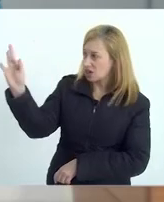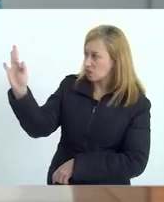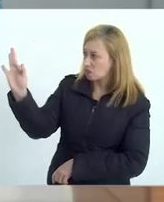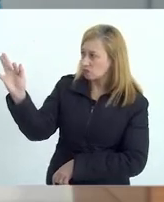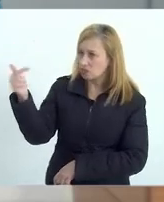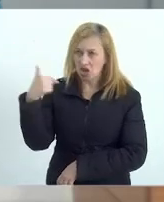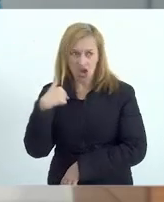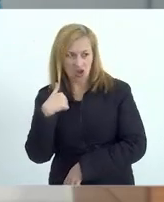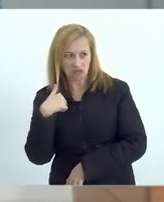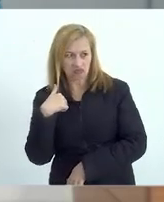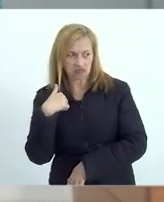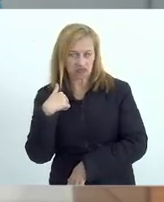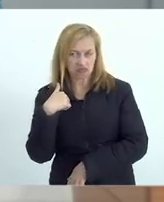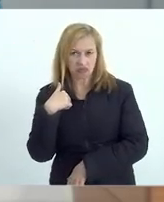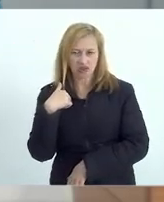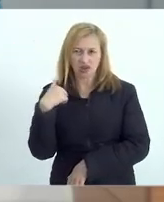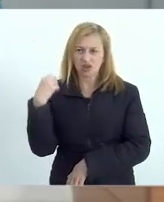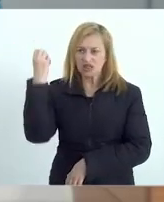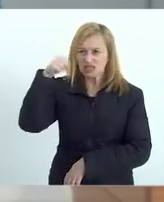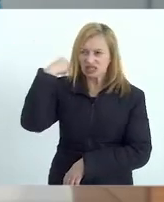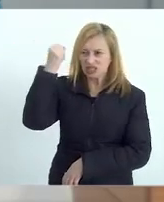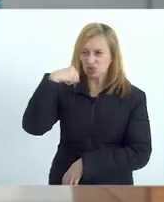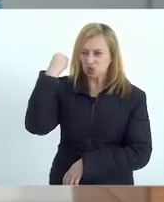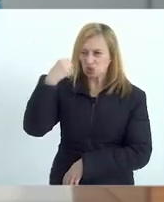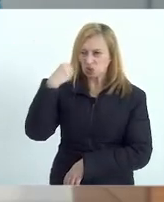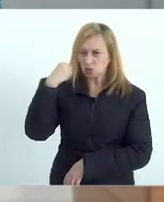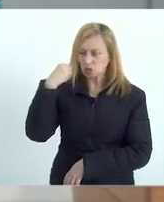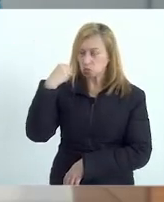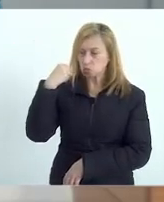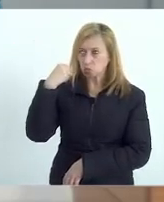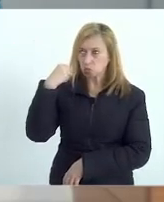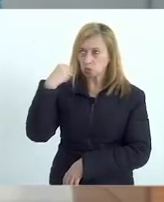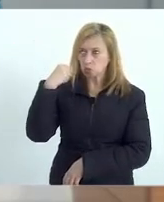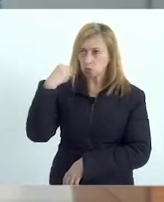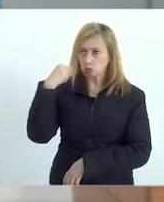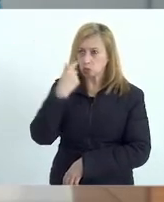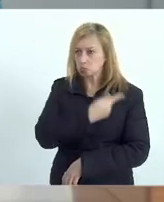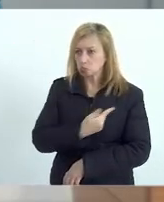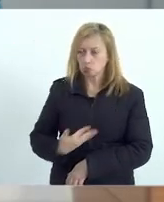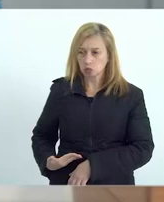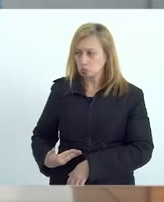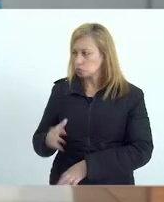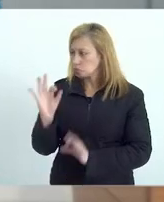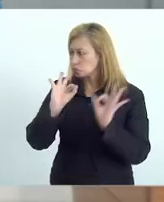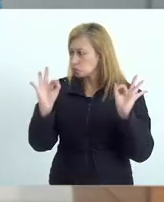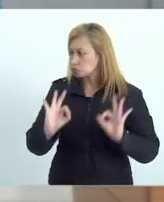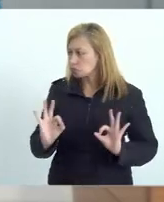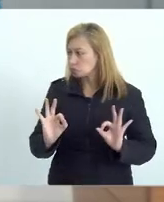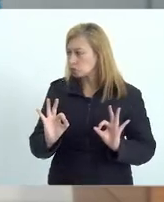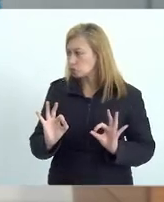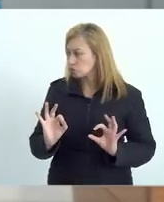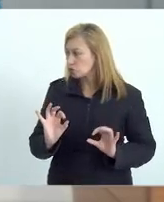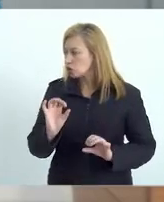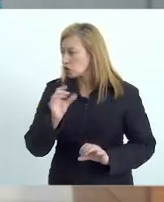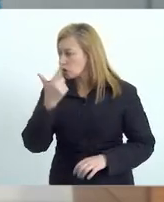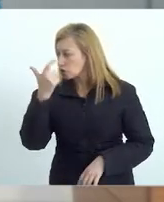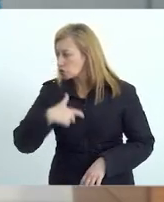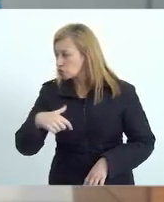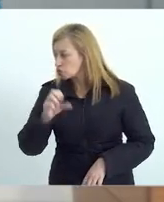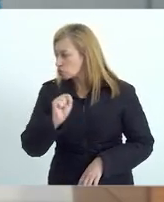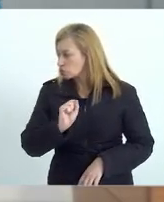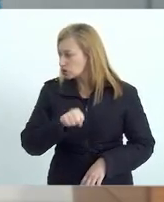federal não sou candidato a Senador não sou candidato ao Governador eu sou candidato sim